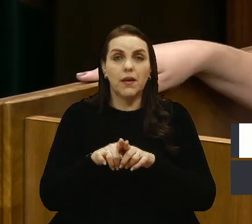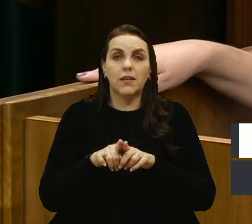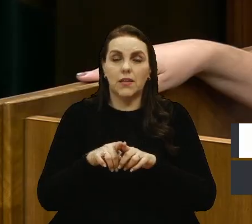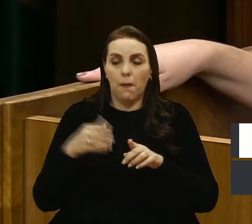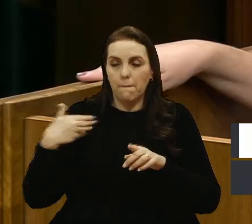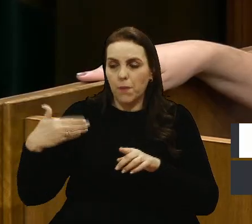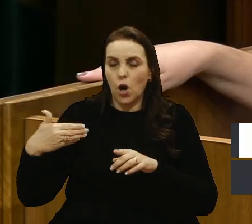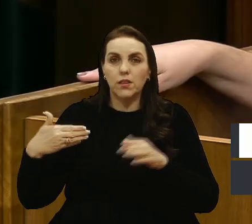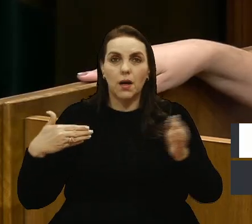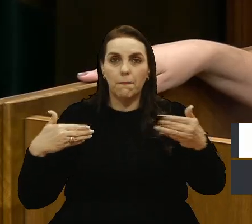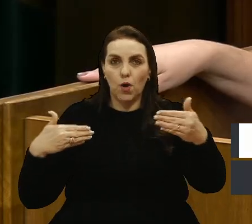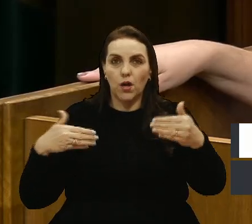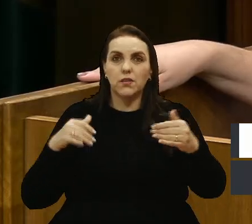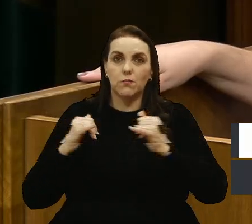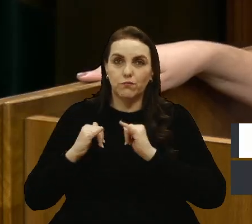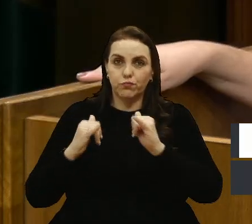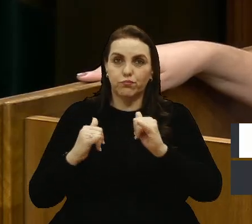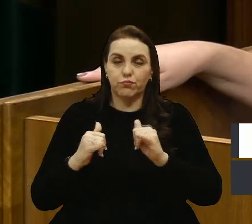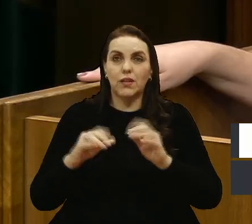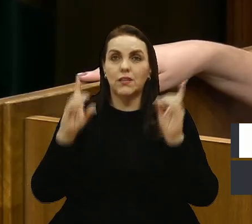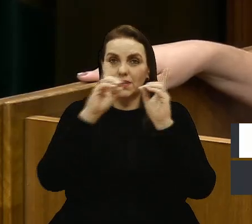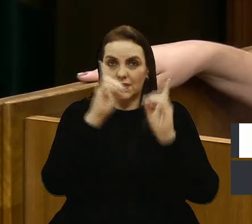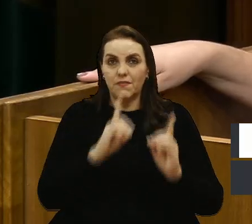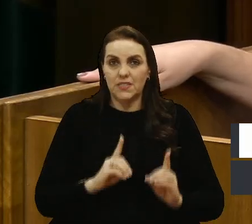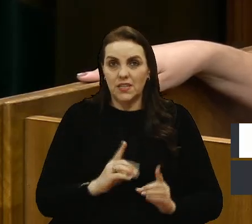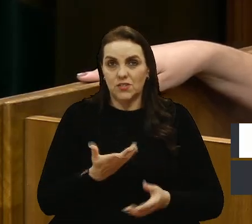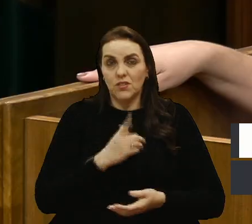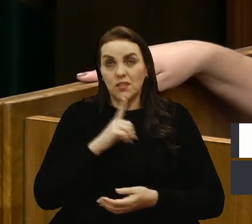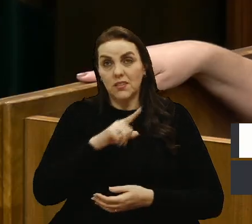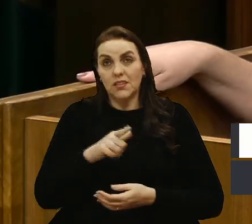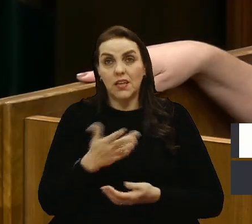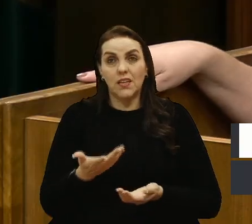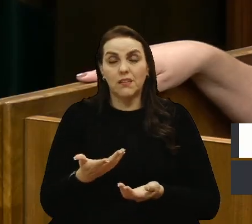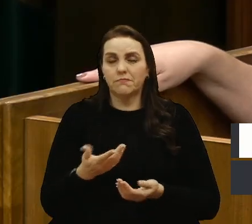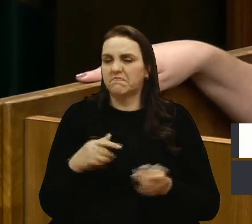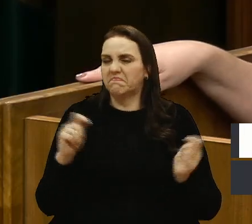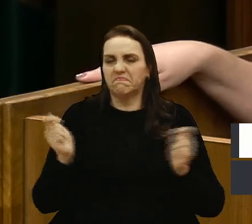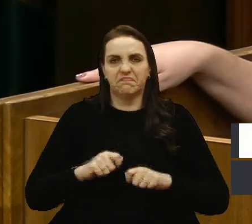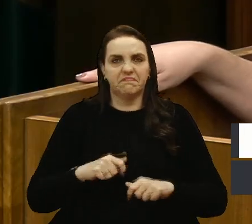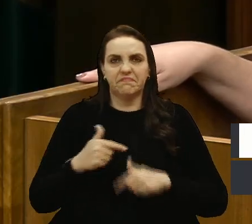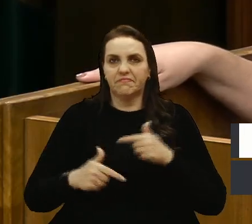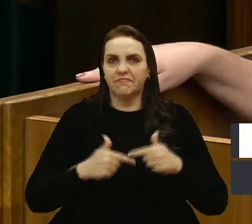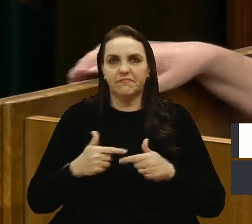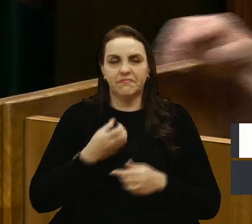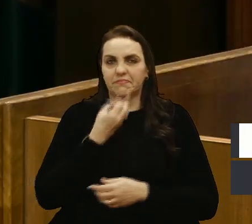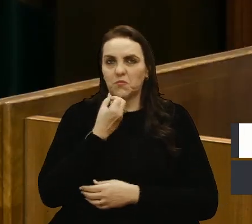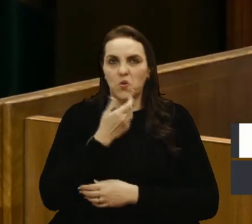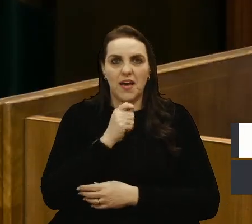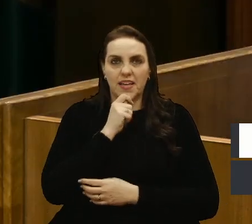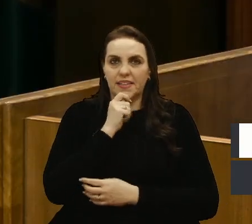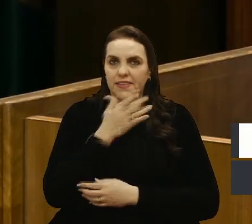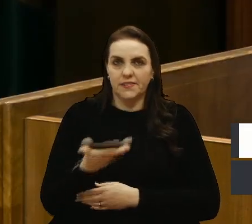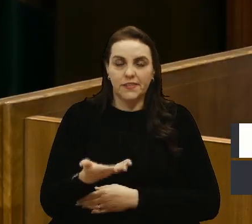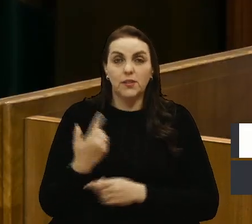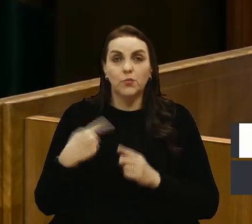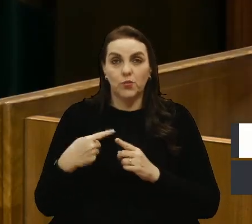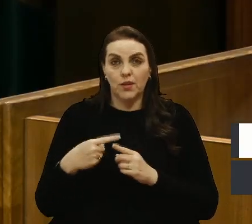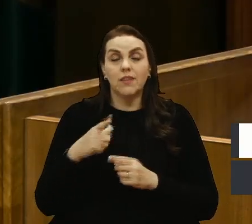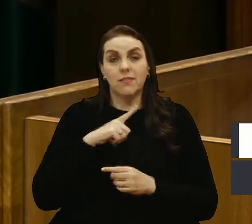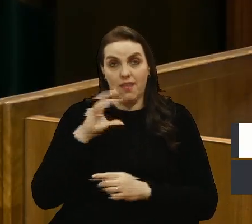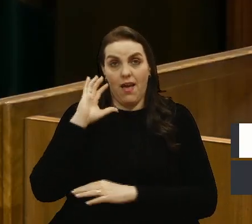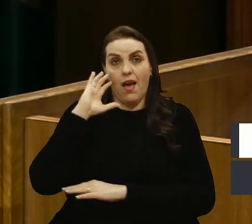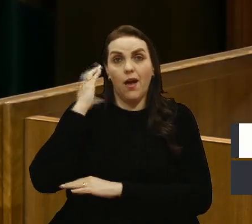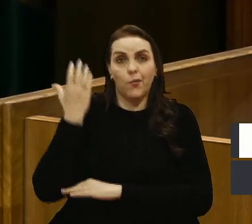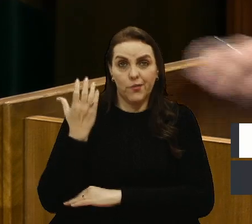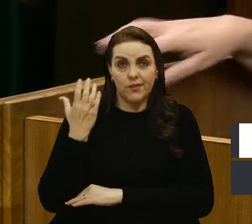né, que é para a questão da deficiência, e está muito ineficiente na nossa cidade ainda. Por mais que ele aconteça, a